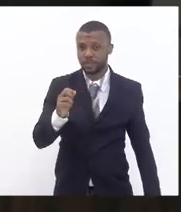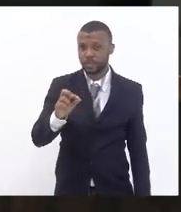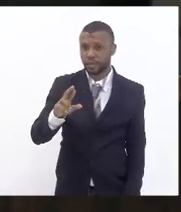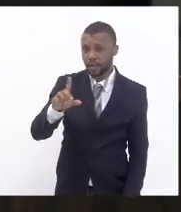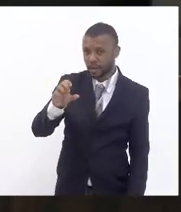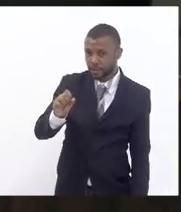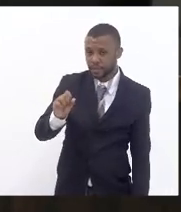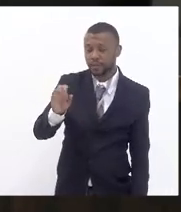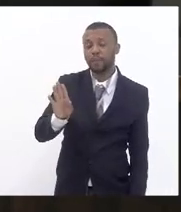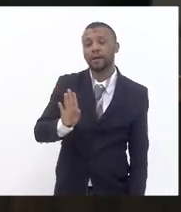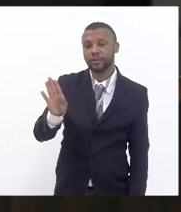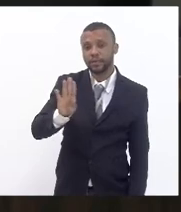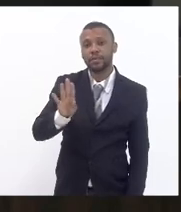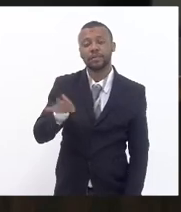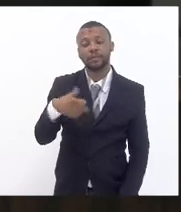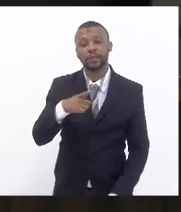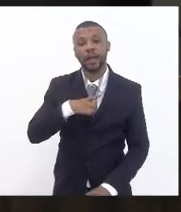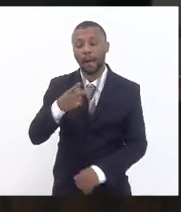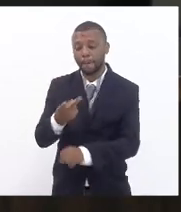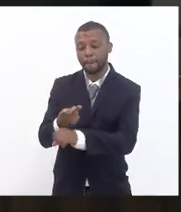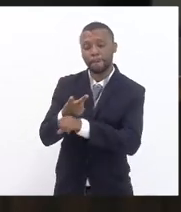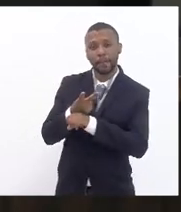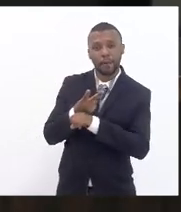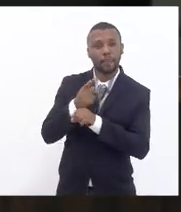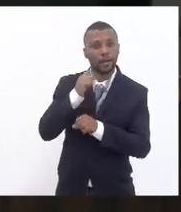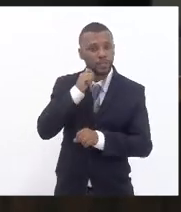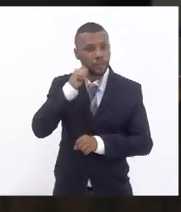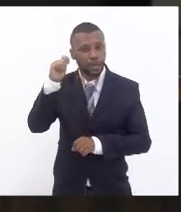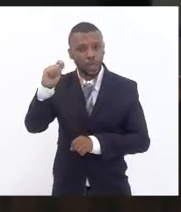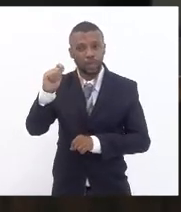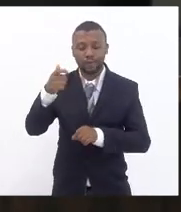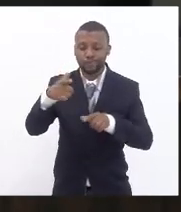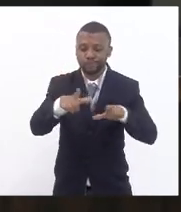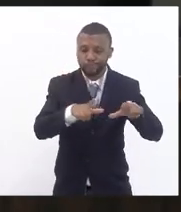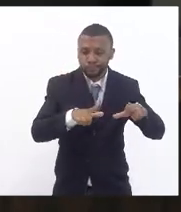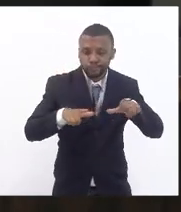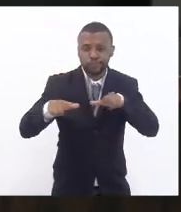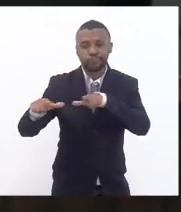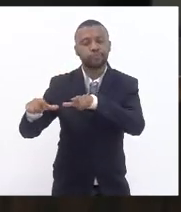que concede medalha Tiradentes ao respectivo diploma.